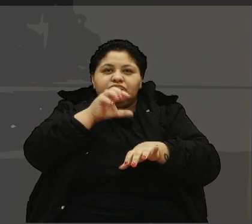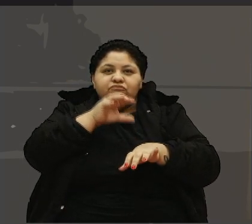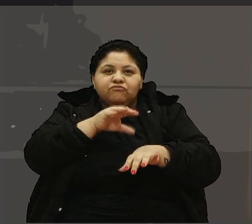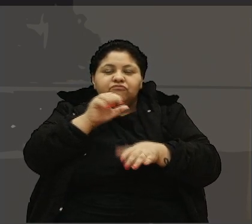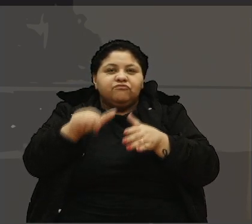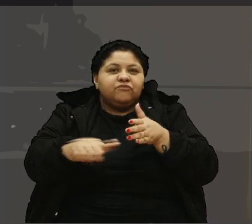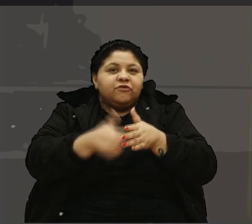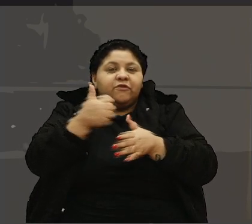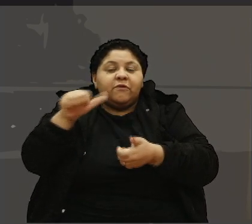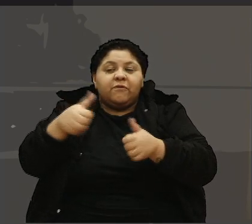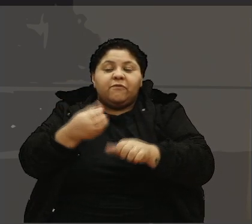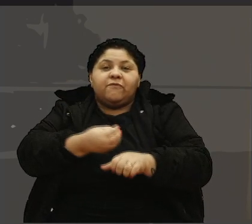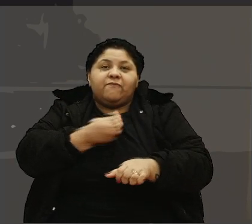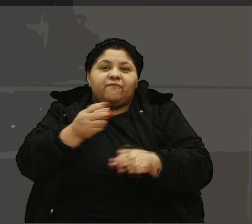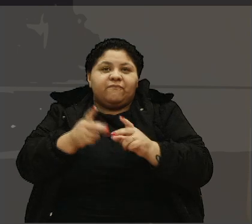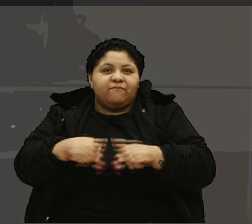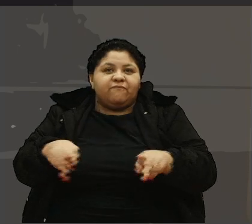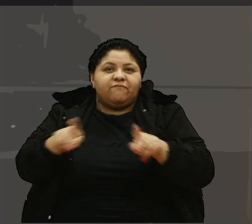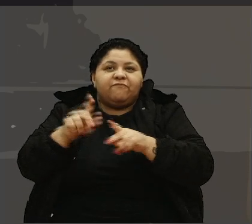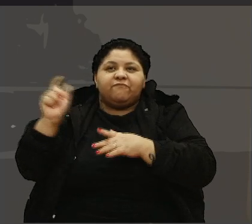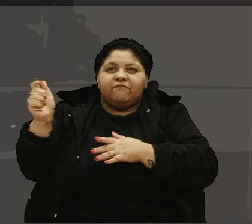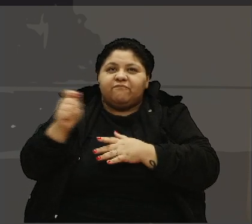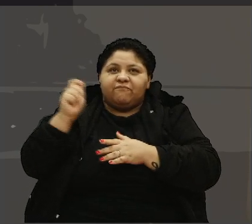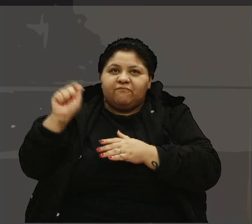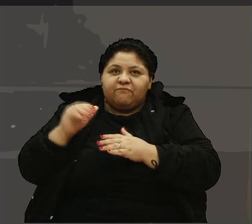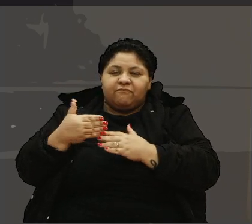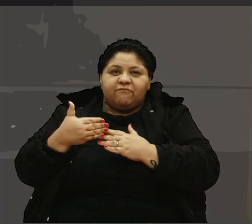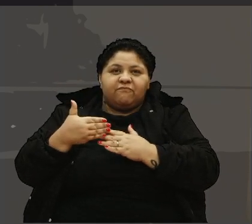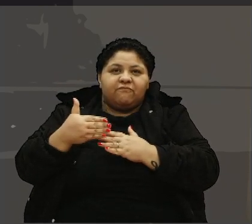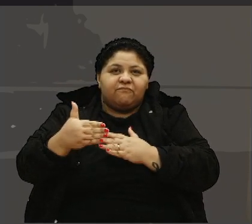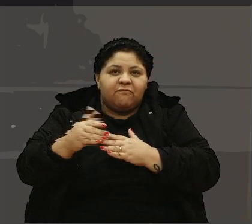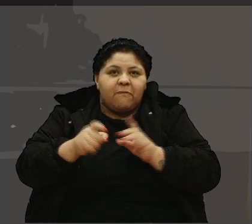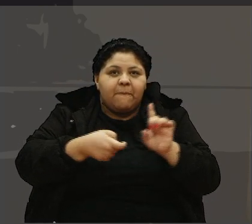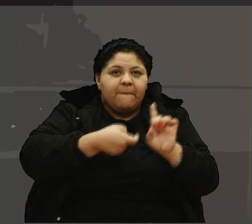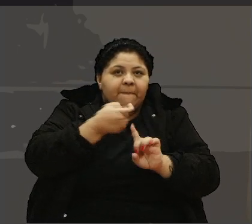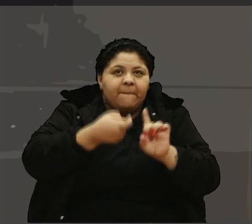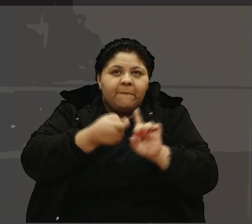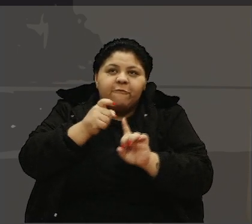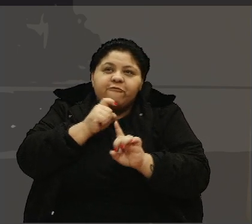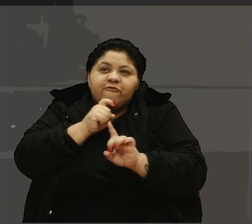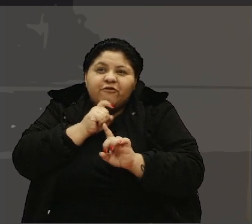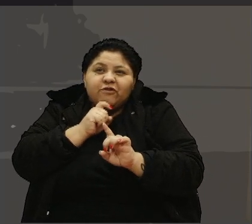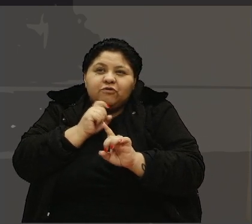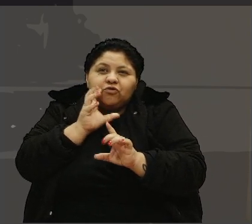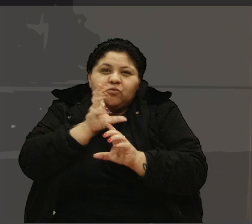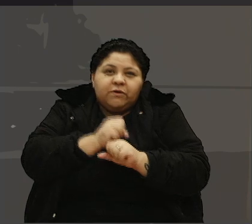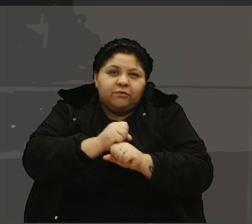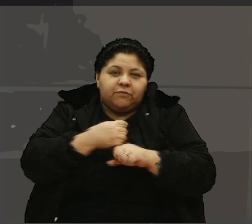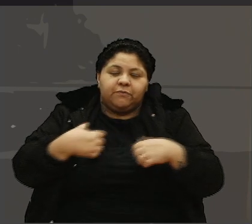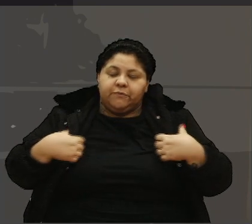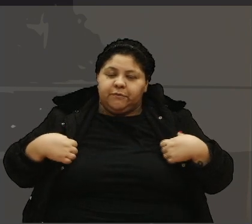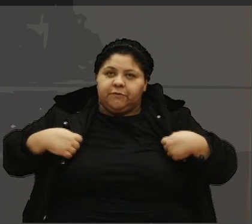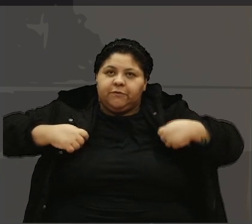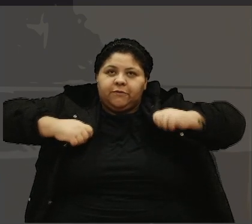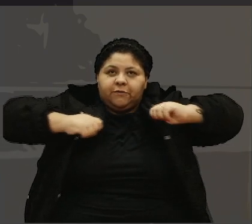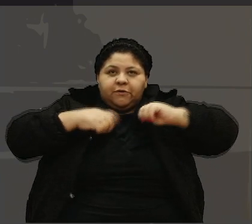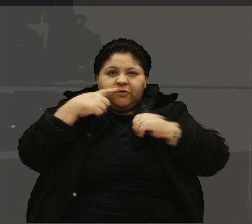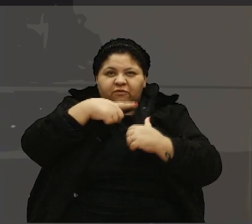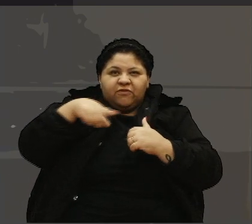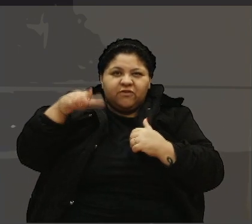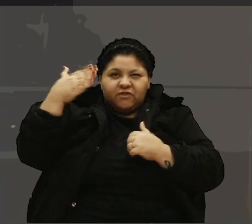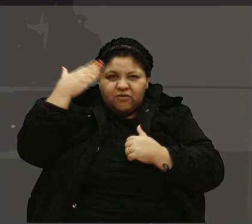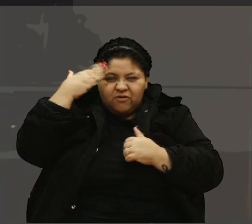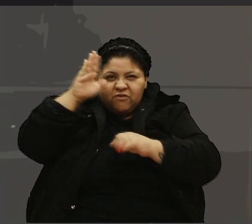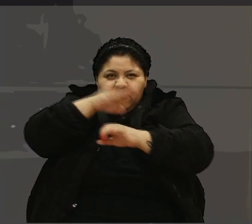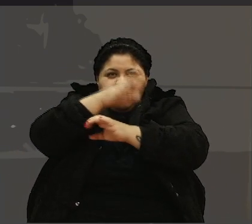melhorar a qualidade de vida da população gaúcha durante esses meses frios do ano. E é de conhecimento que a